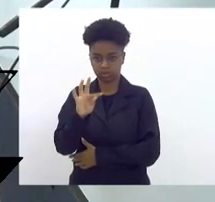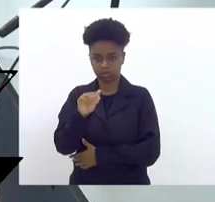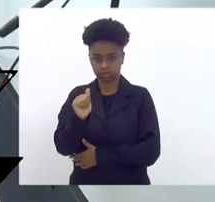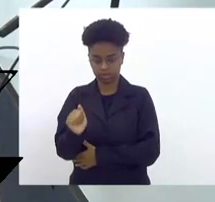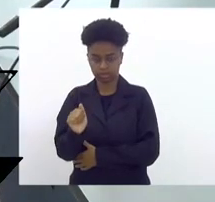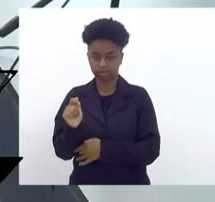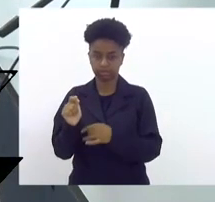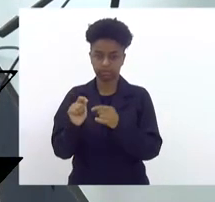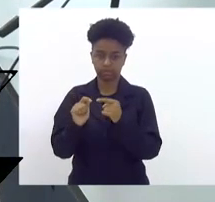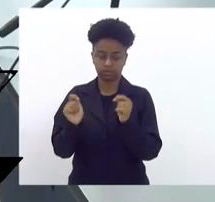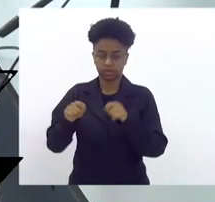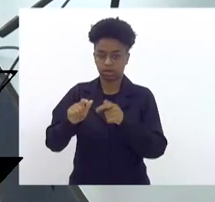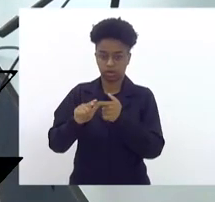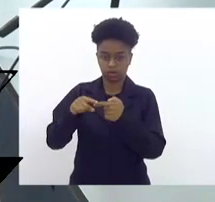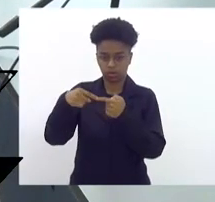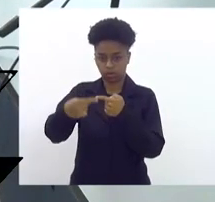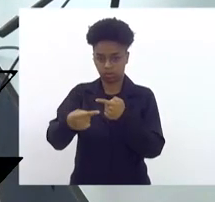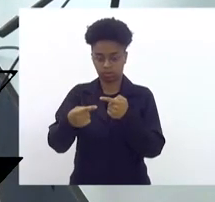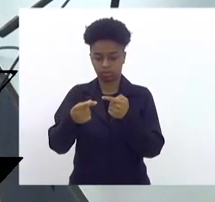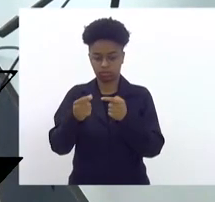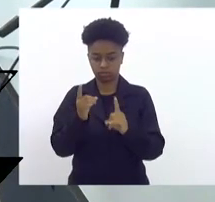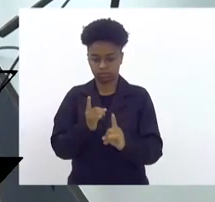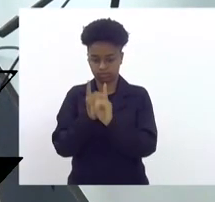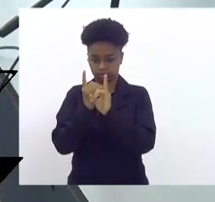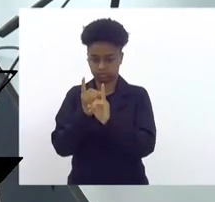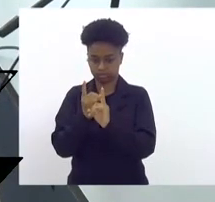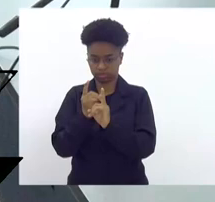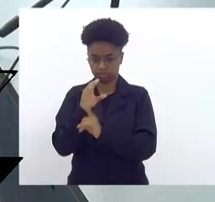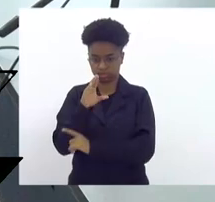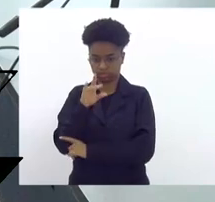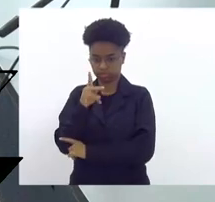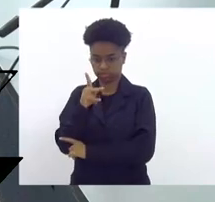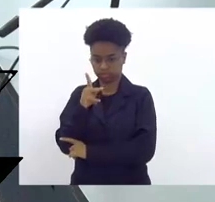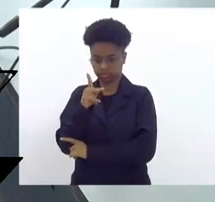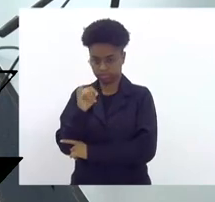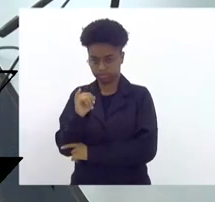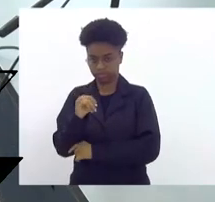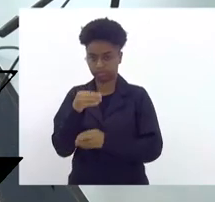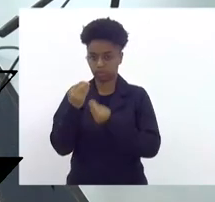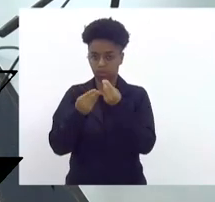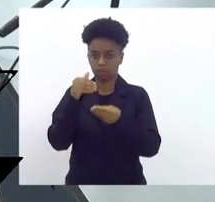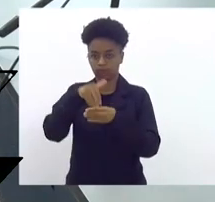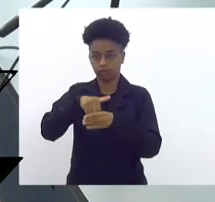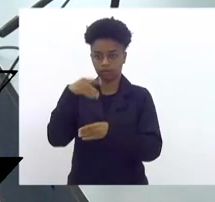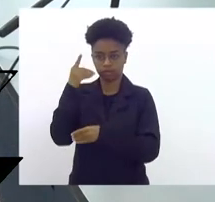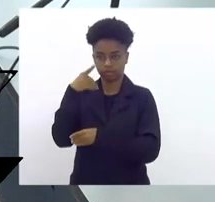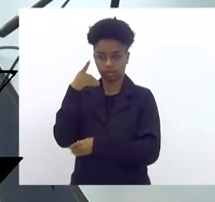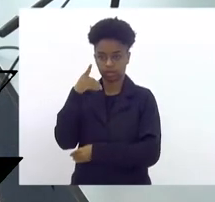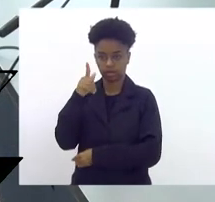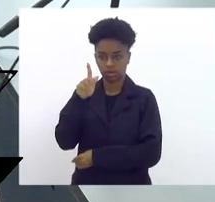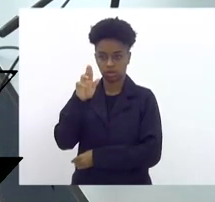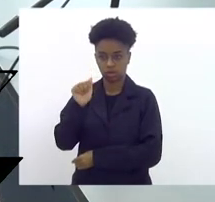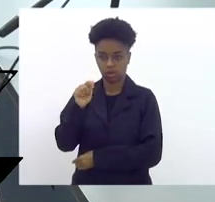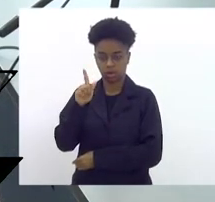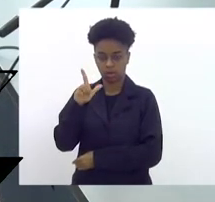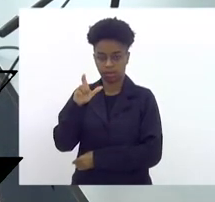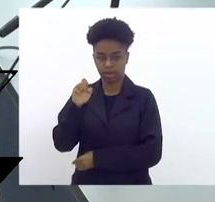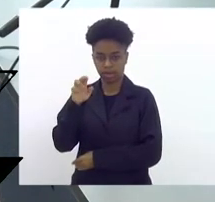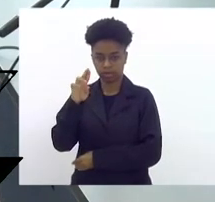próxima oitiva da CPI como vota Deputado Gualberto